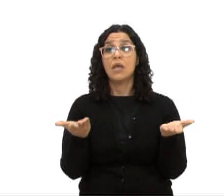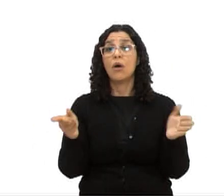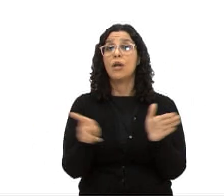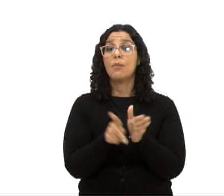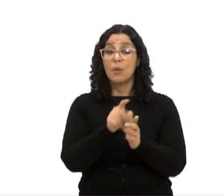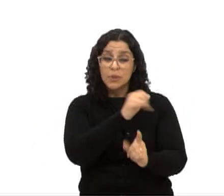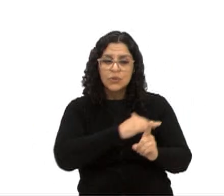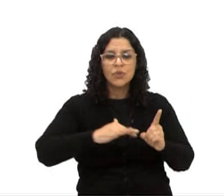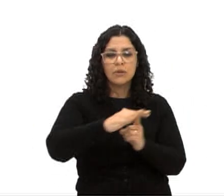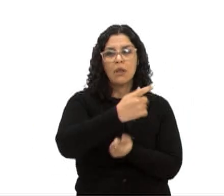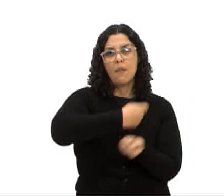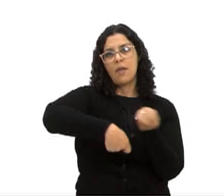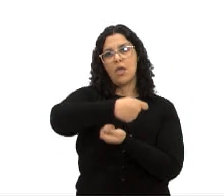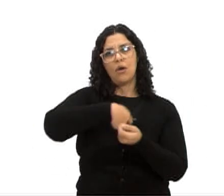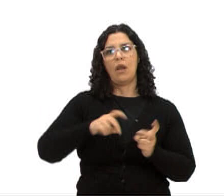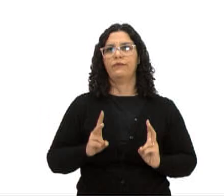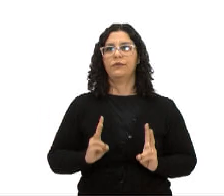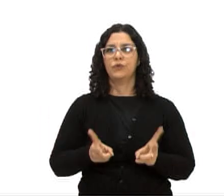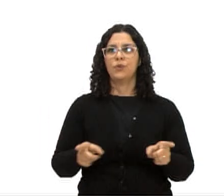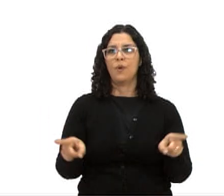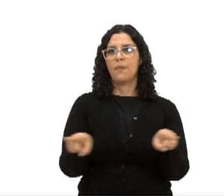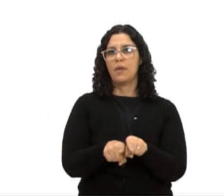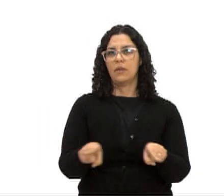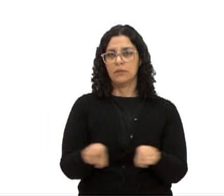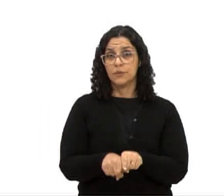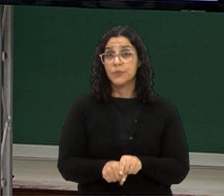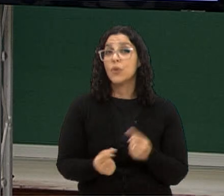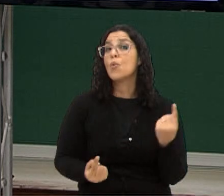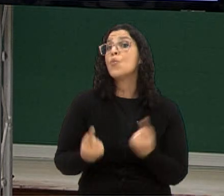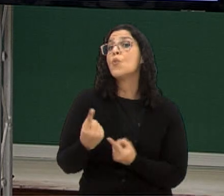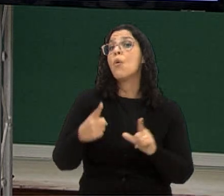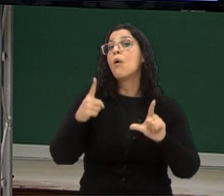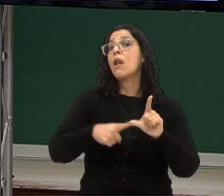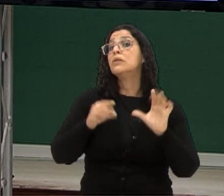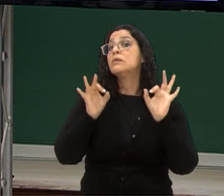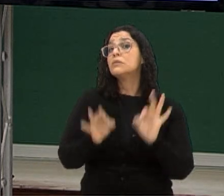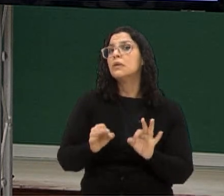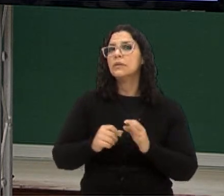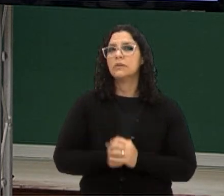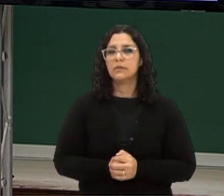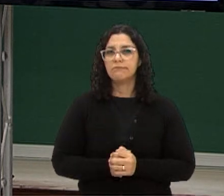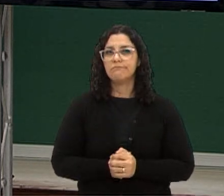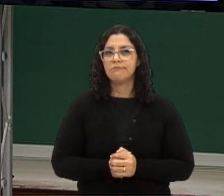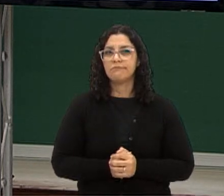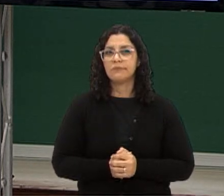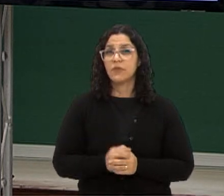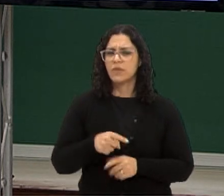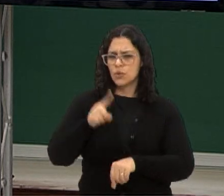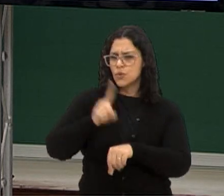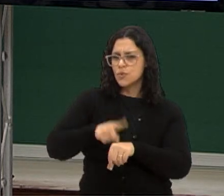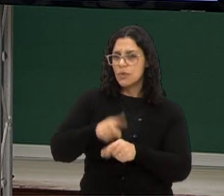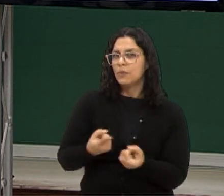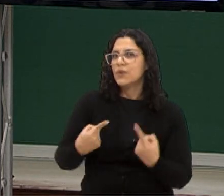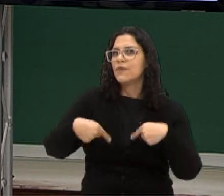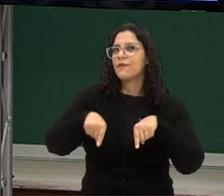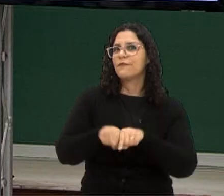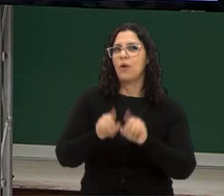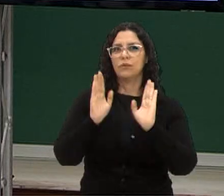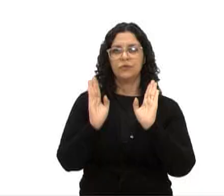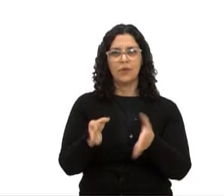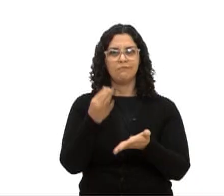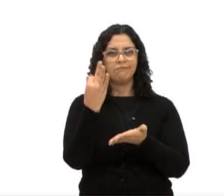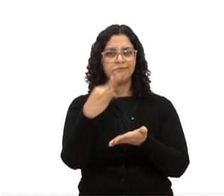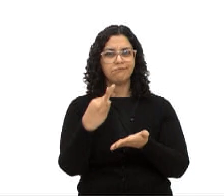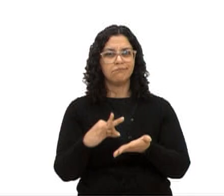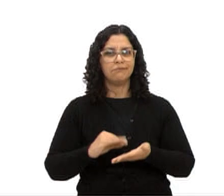estruturas sociais e econômicas foram mantidas. Qual é a alternativa correta? Vocês vão ter um tempinho e nós já